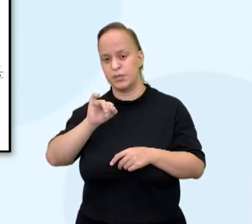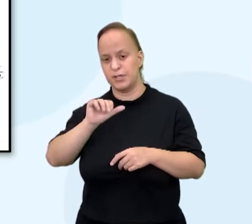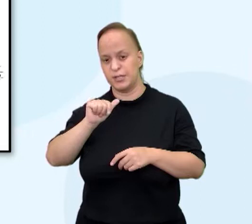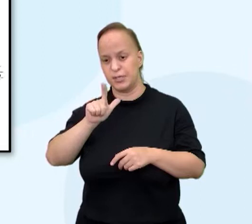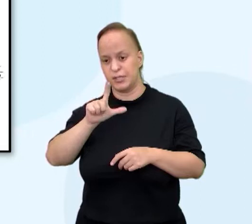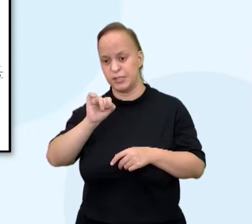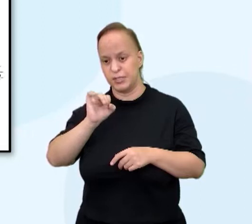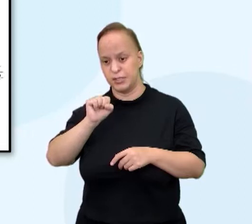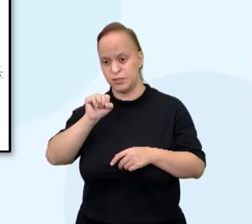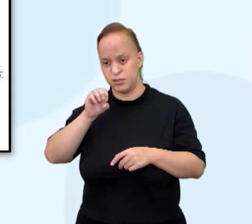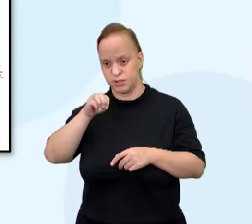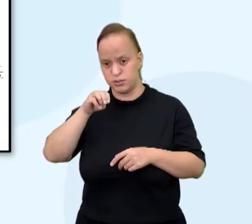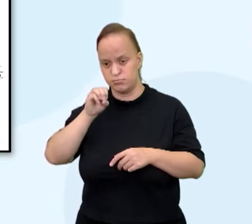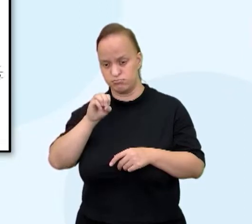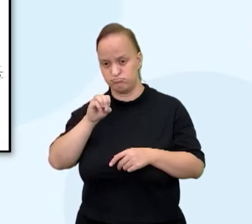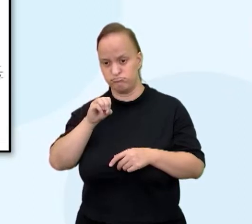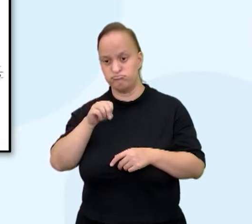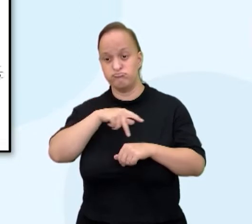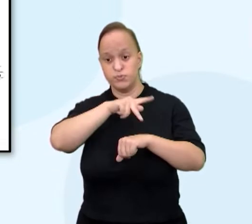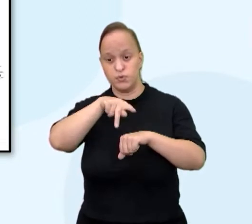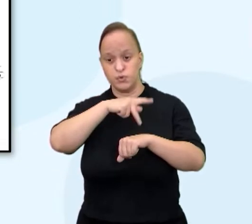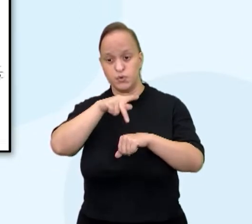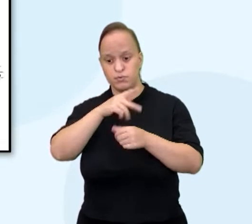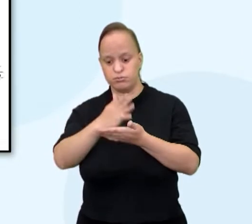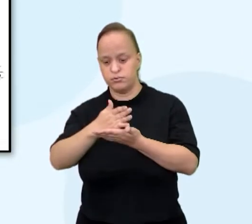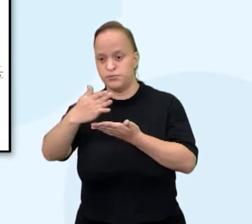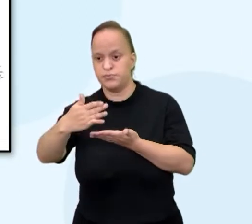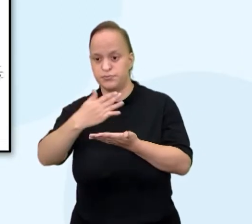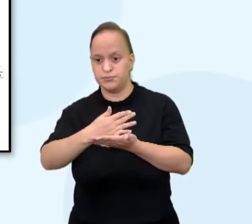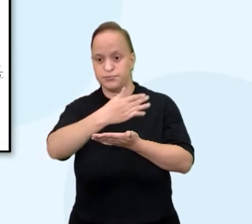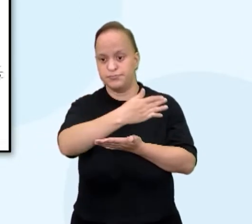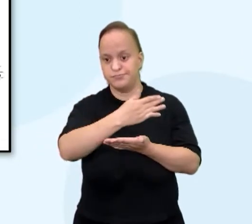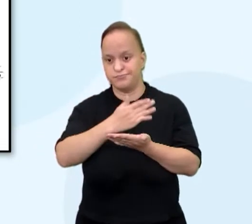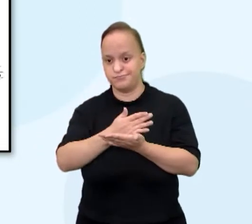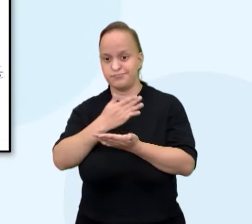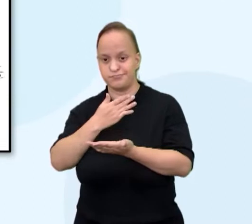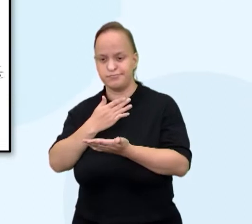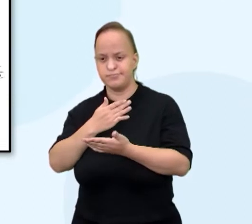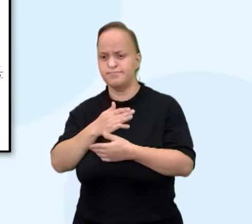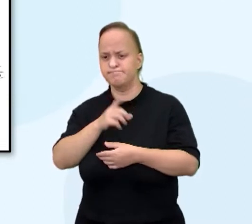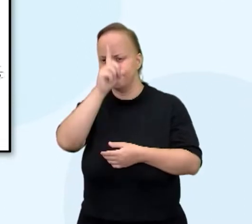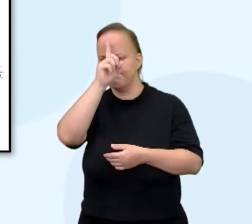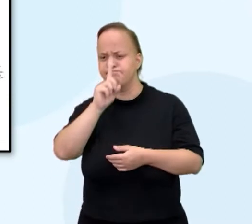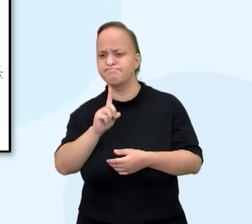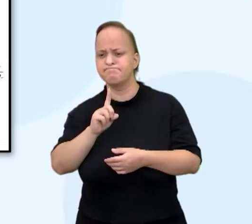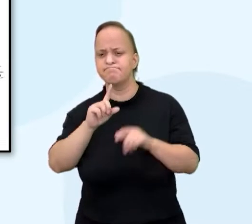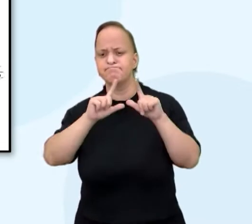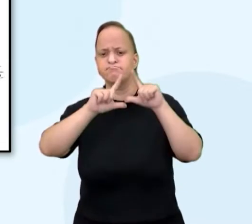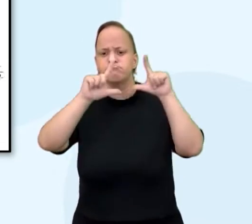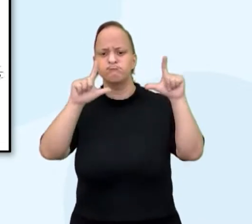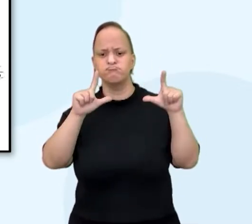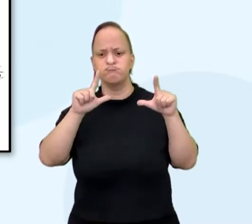os países europeus. Se vocês observarem a imagem da tela, nós temos um homem, né, que ele está com um pé